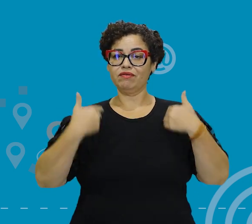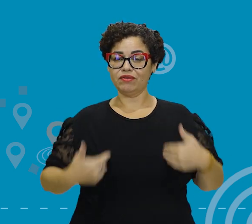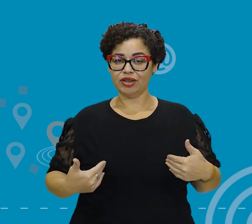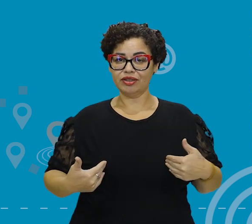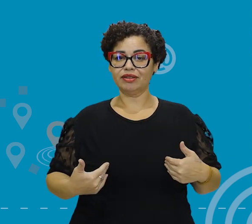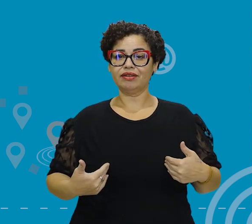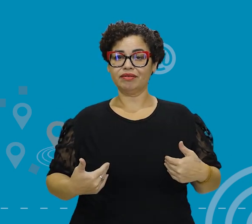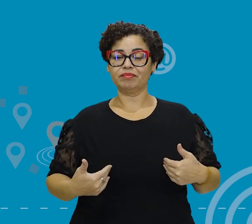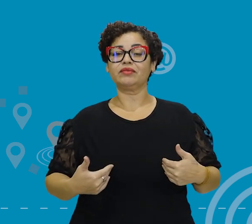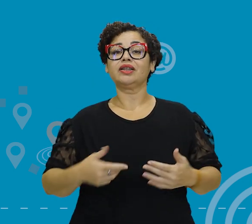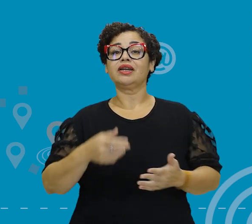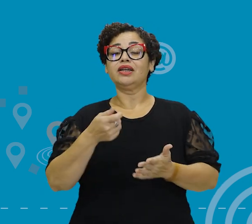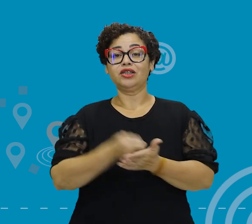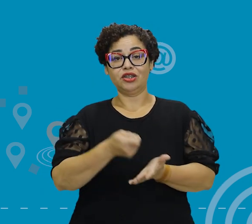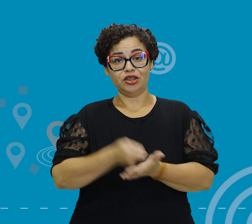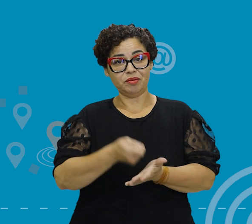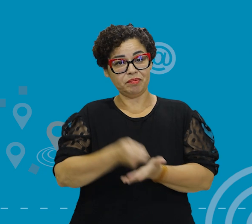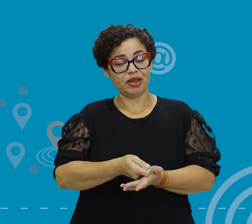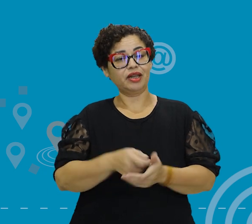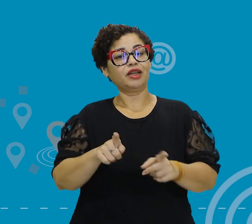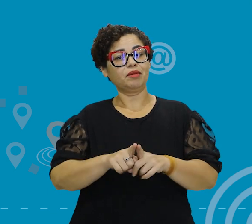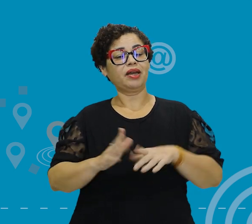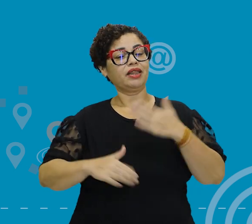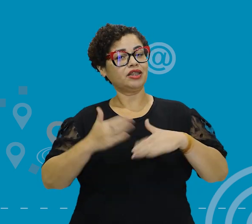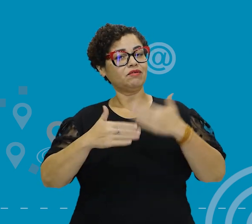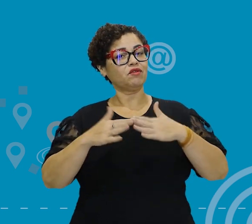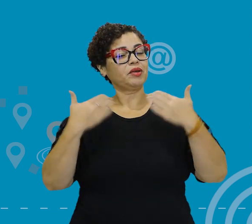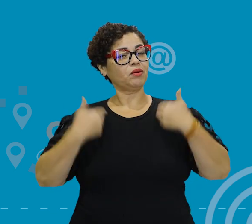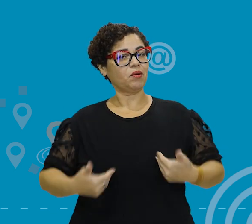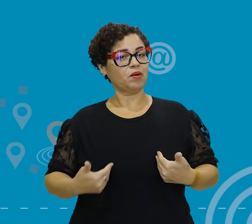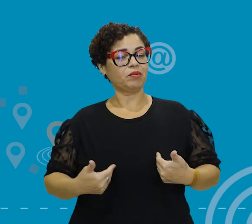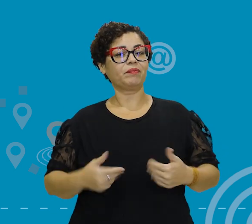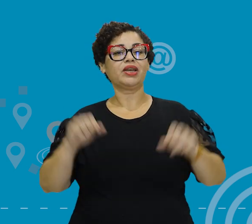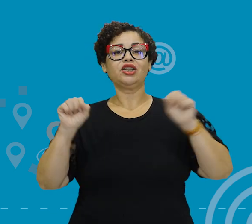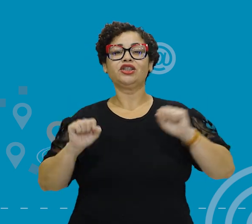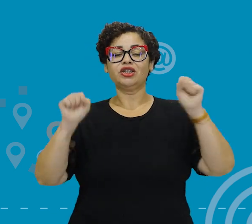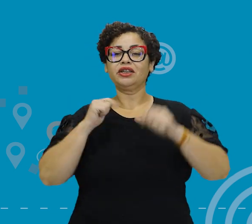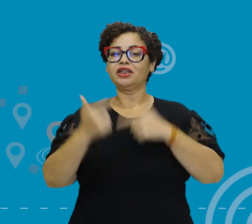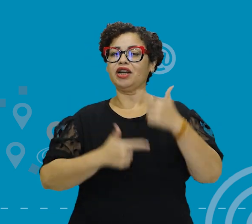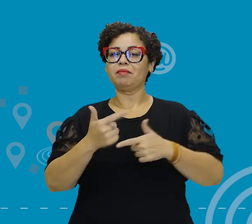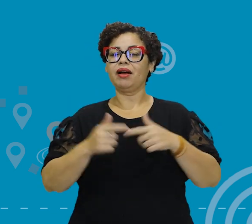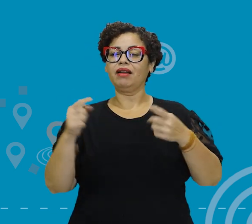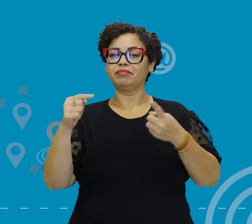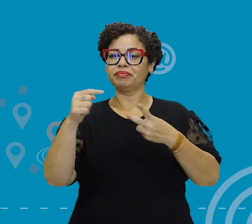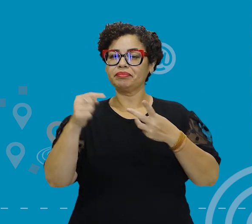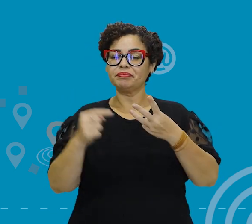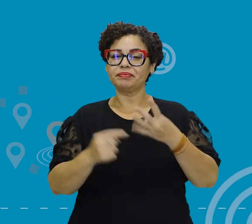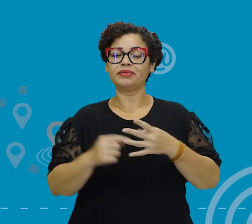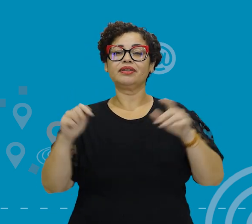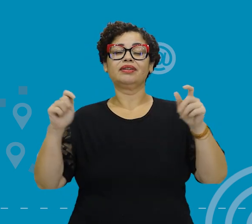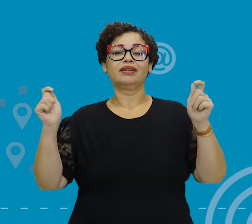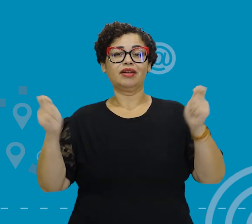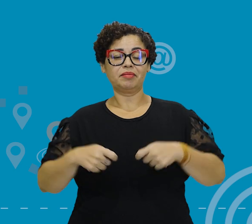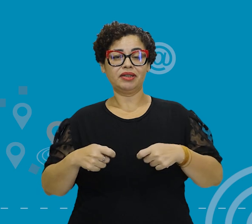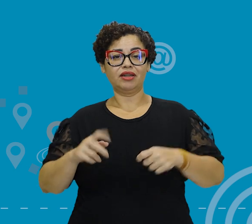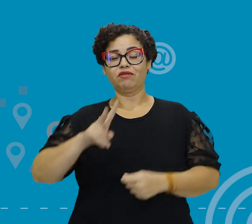física, a disciplina e o desenvolvimento motor. A ginástica trabalha várias capacidades físicas,